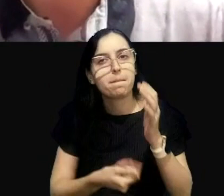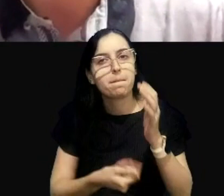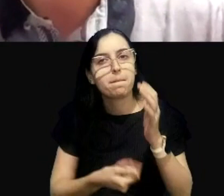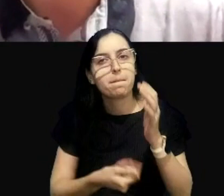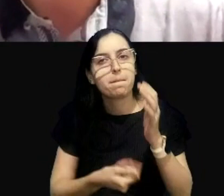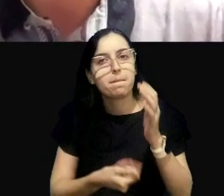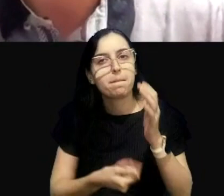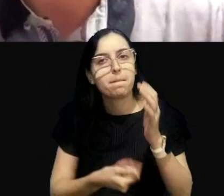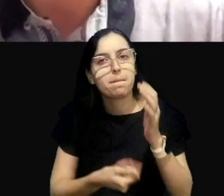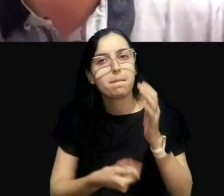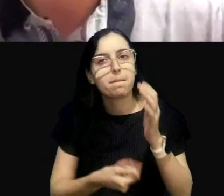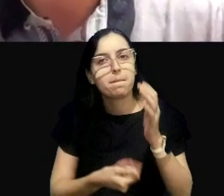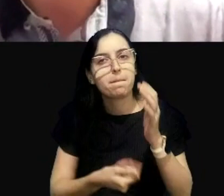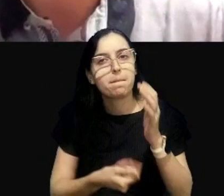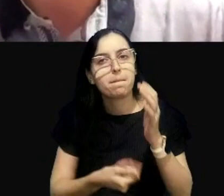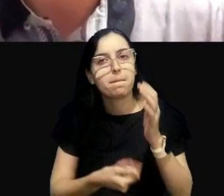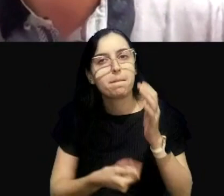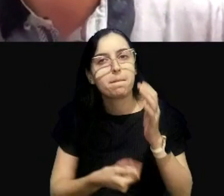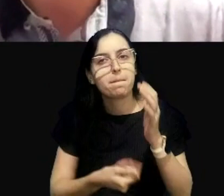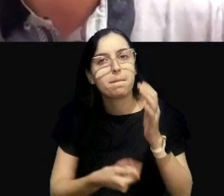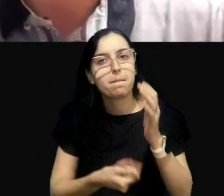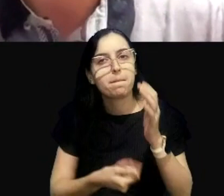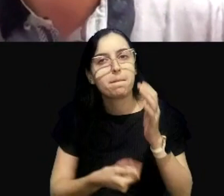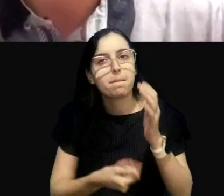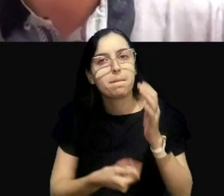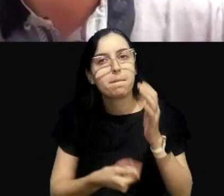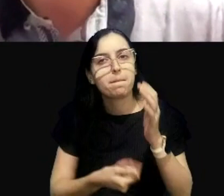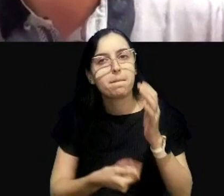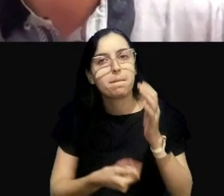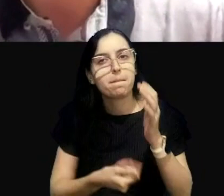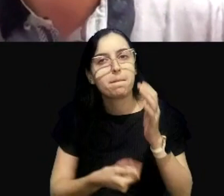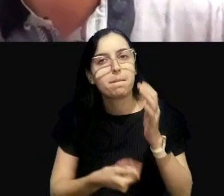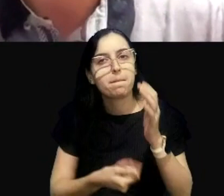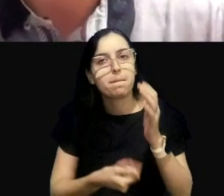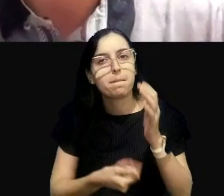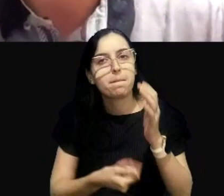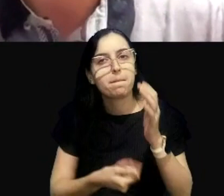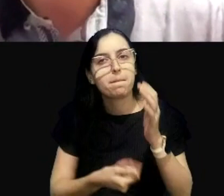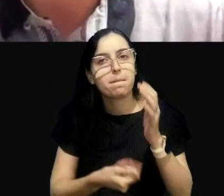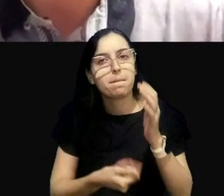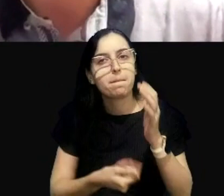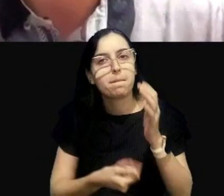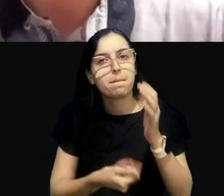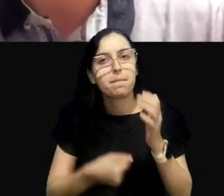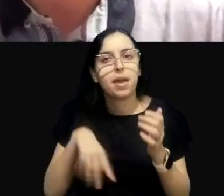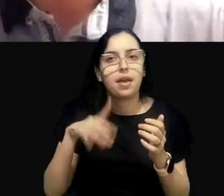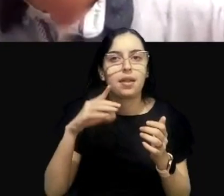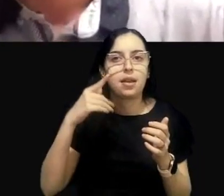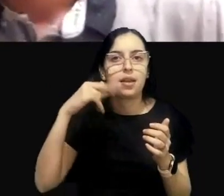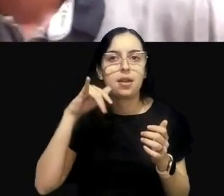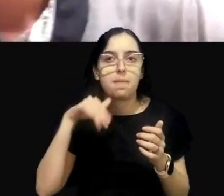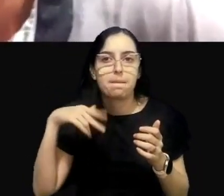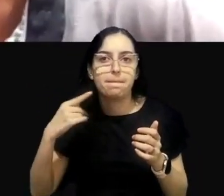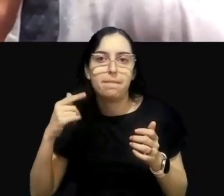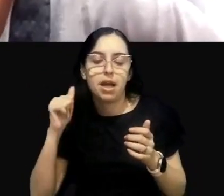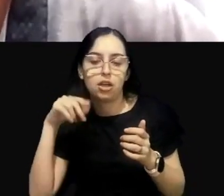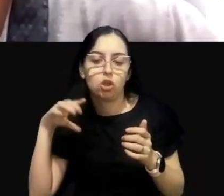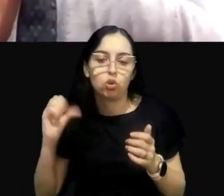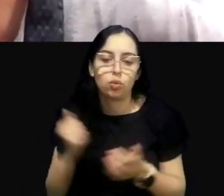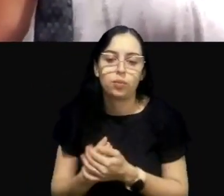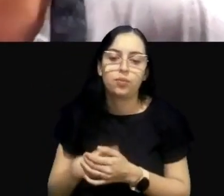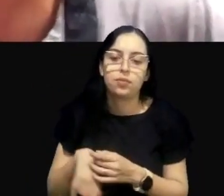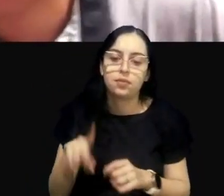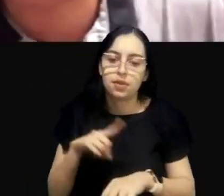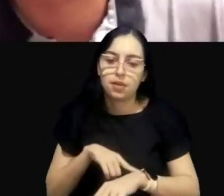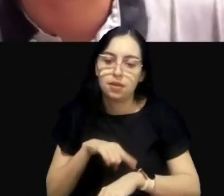davig@sc.usp.br. Na lateral direita, logo EESC USP. Na parte inferior, faixa vermelha. Pelas minhas contas,